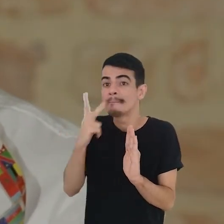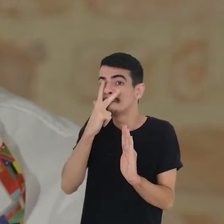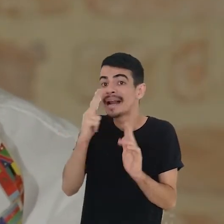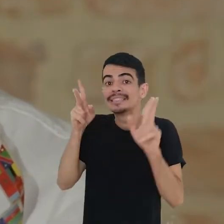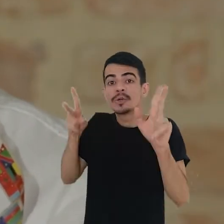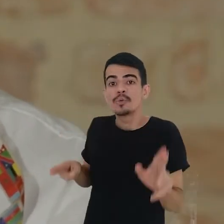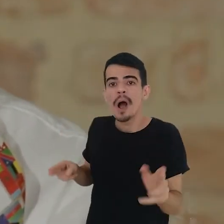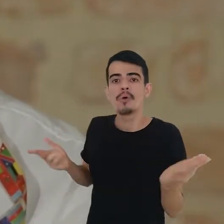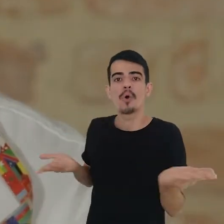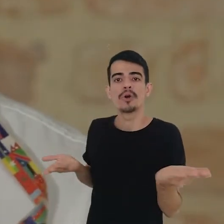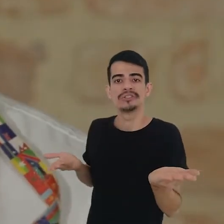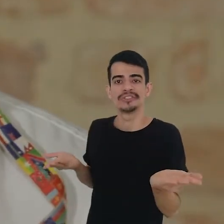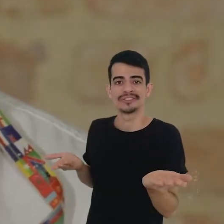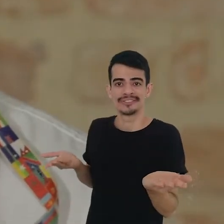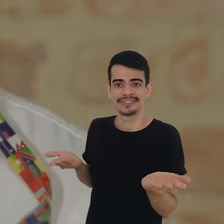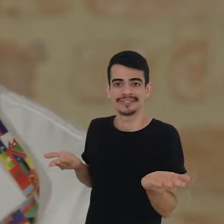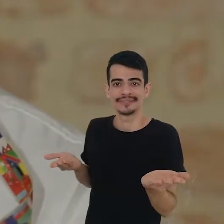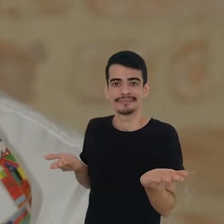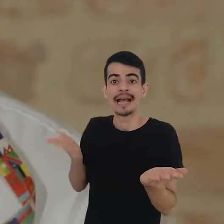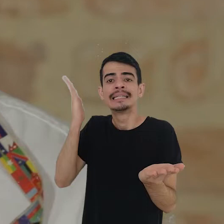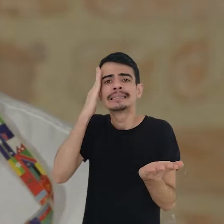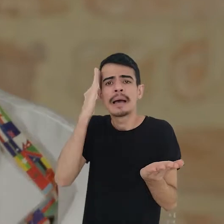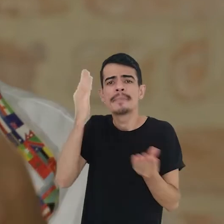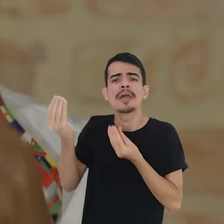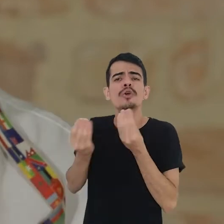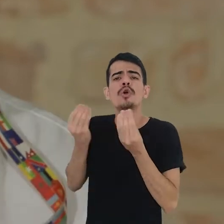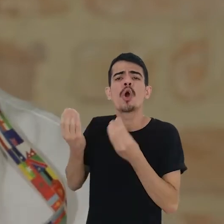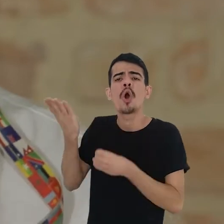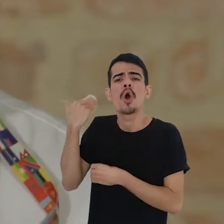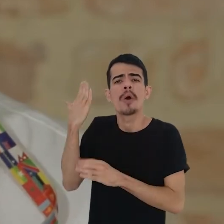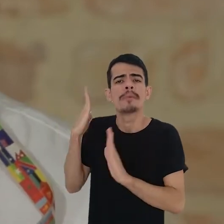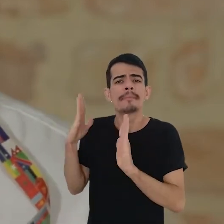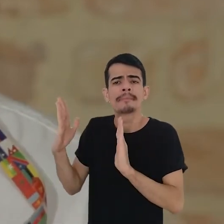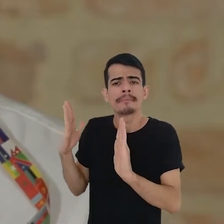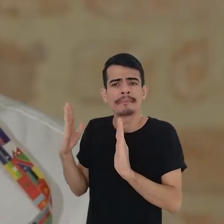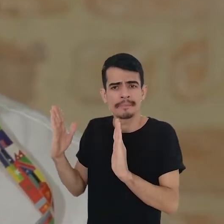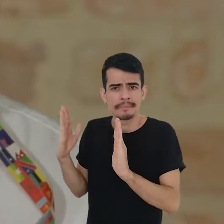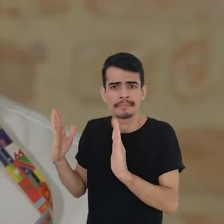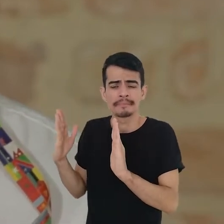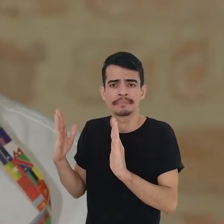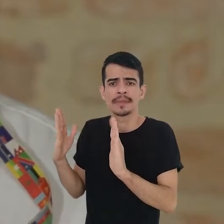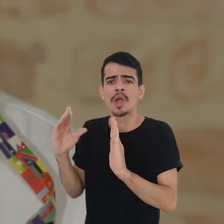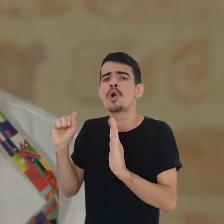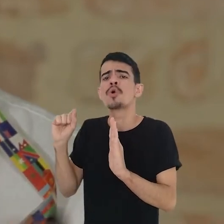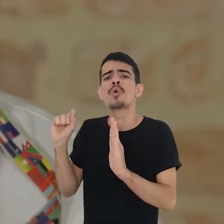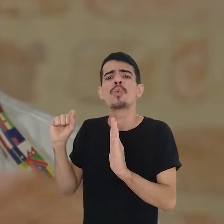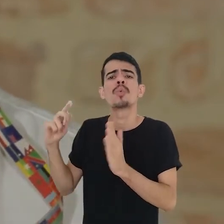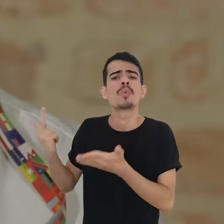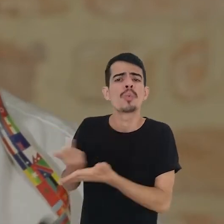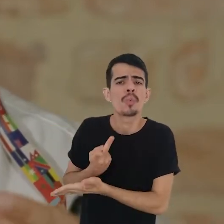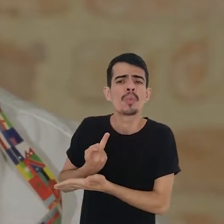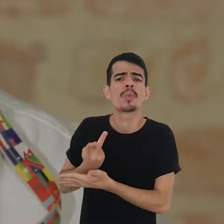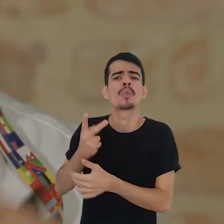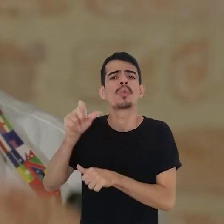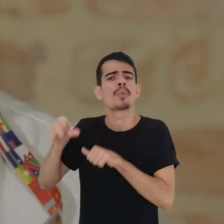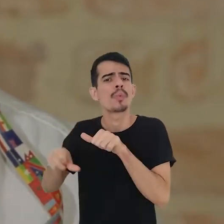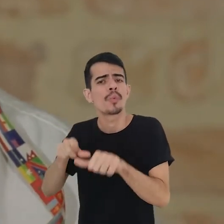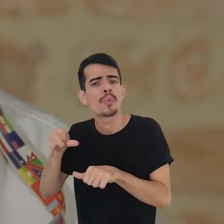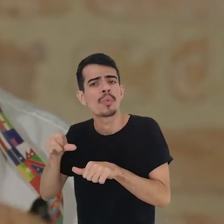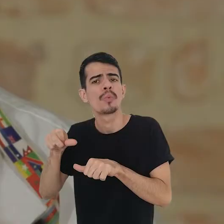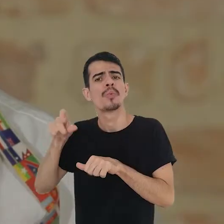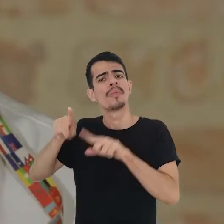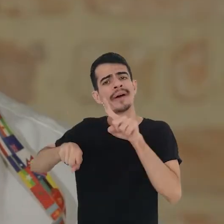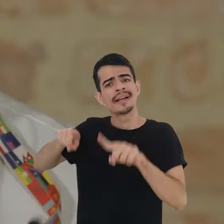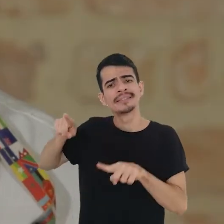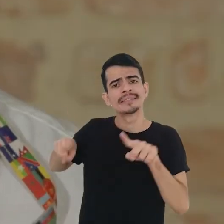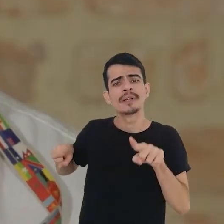era moderna e saber como, naquelas janelas de tempo do passado, ocorreram as alterações